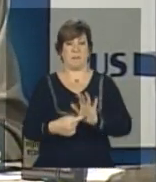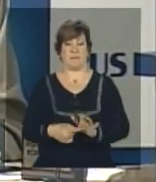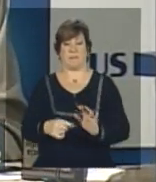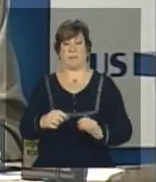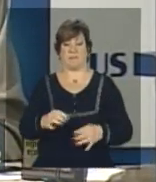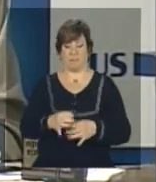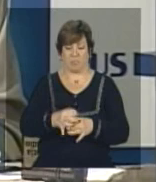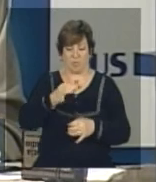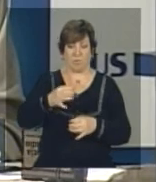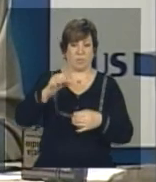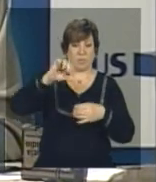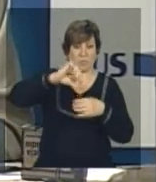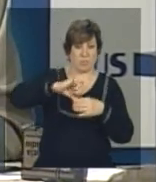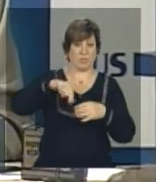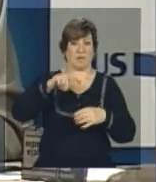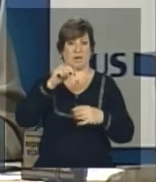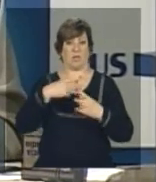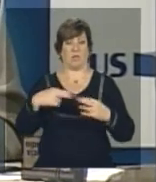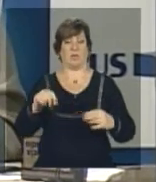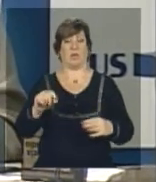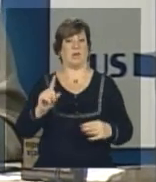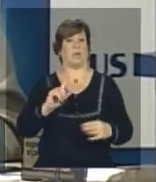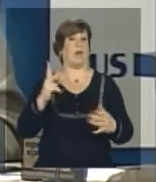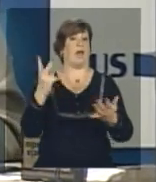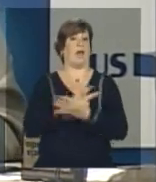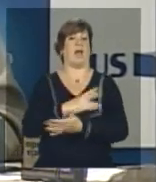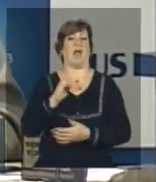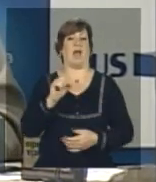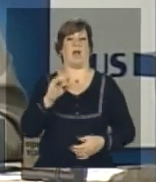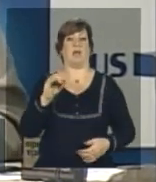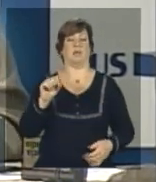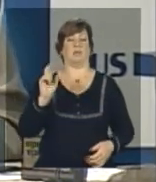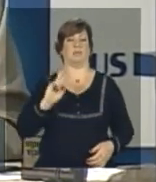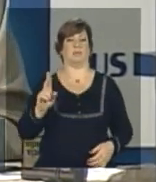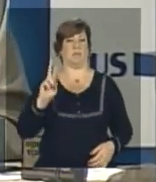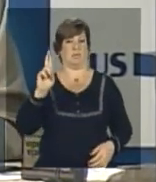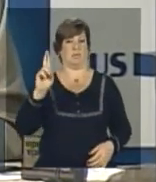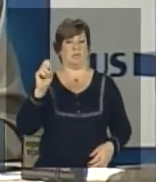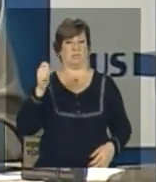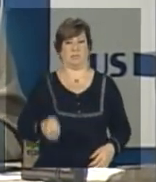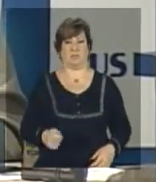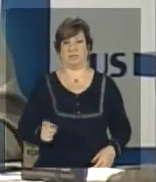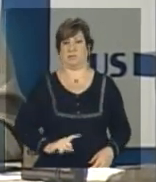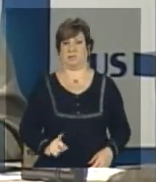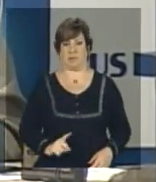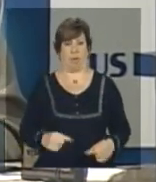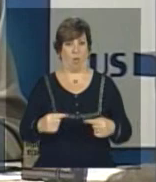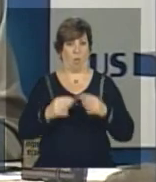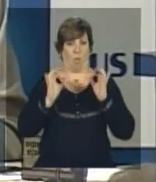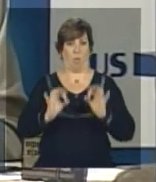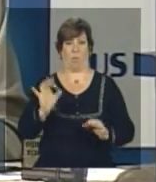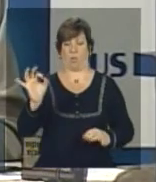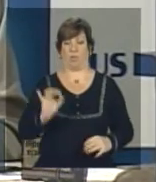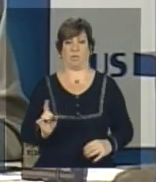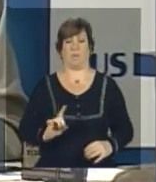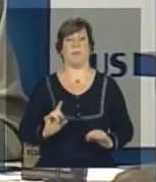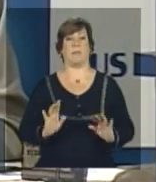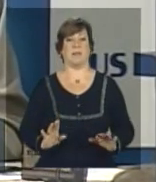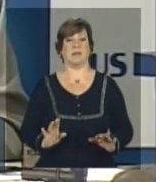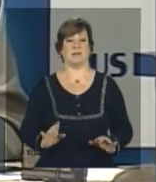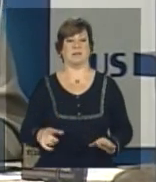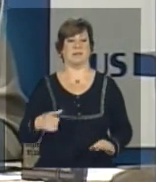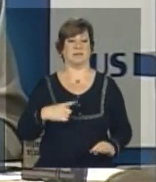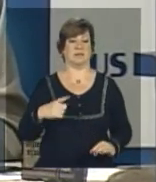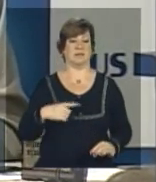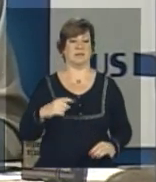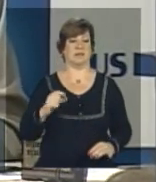é responsável pelo 47% dos casos, né? Não tem obrigatoriamente uma correspondência exatamente igual. E o